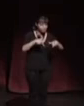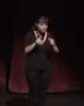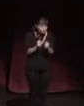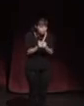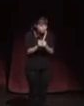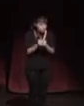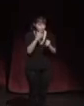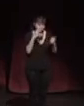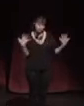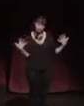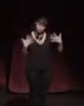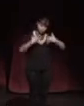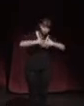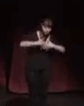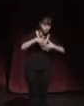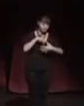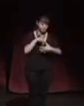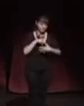intersecção.